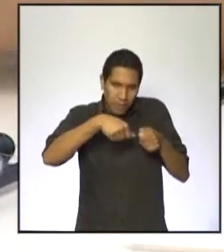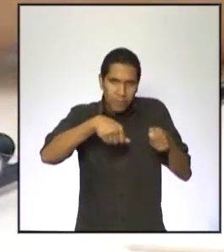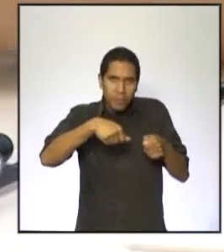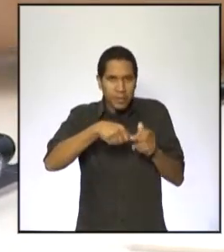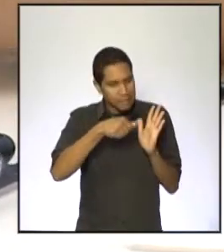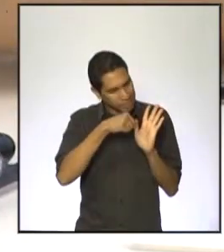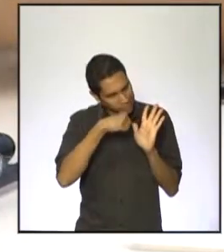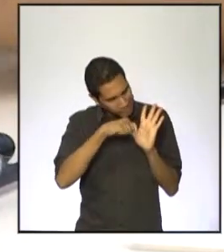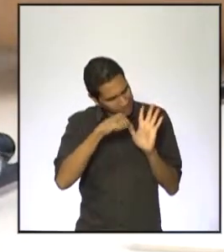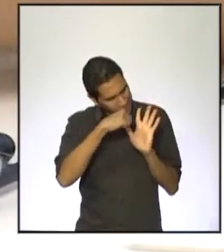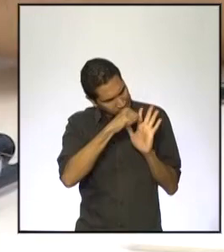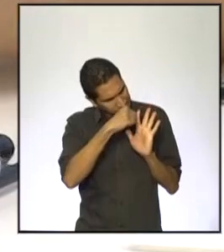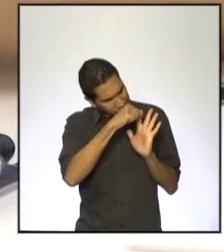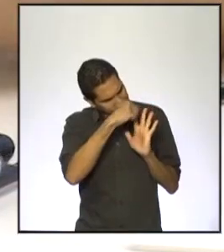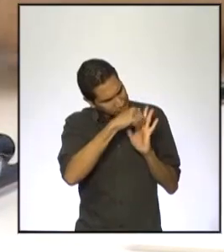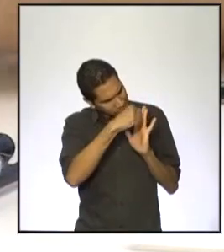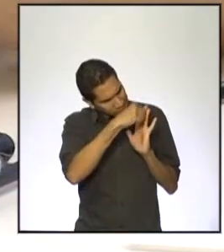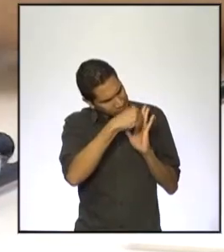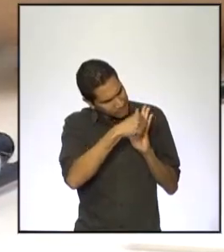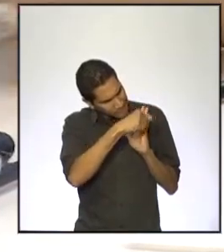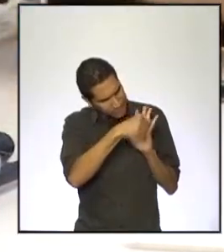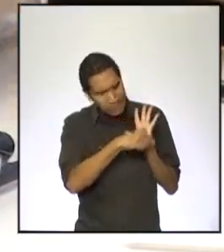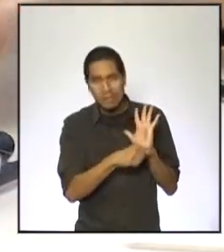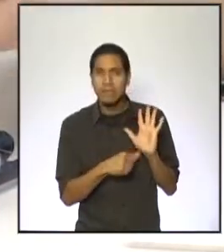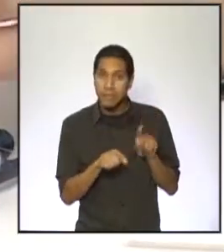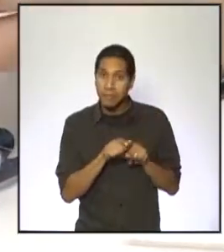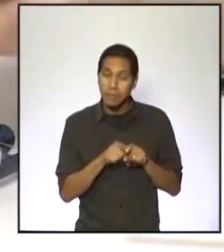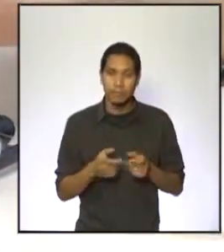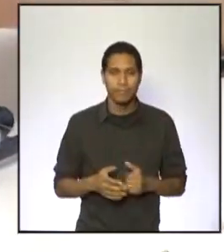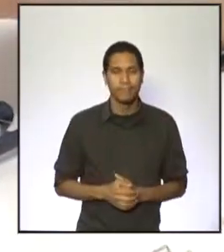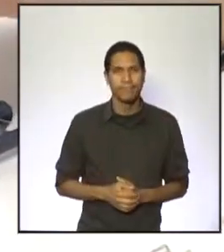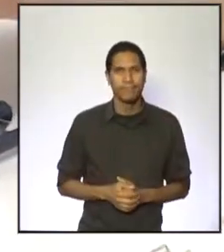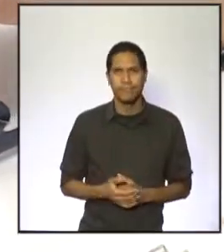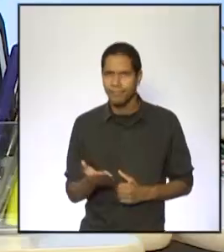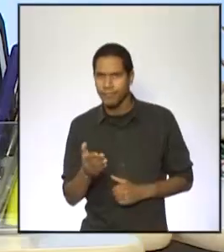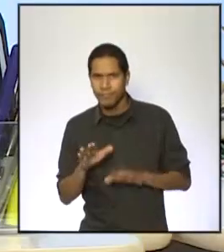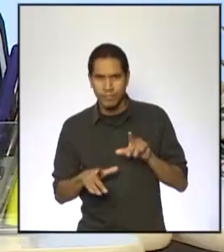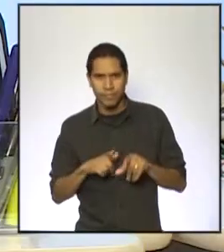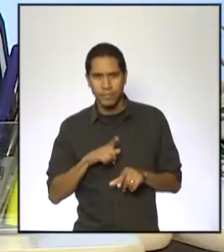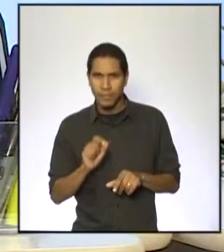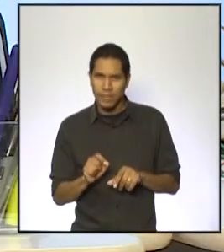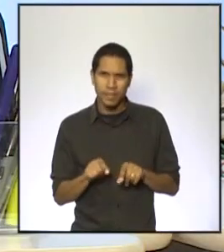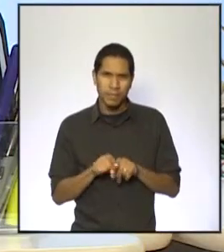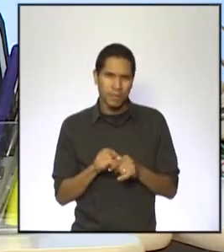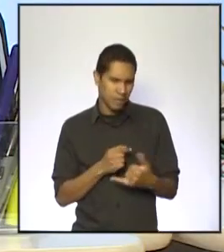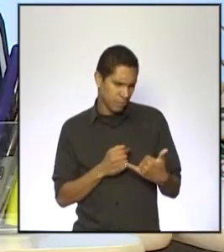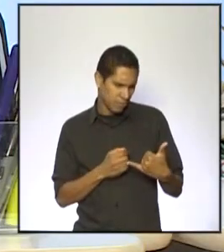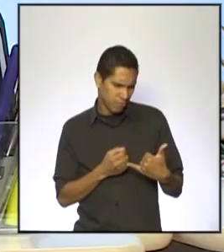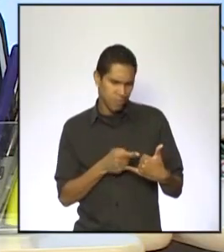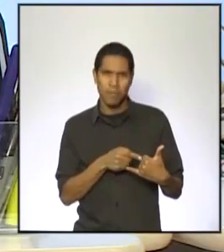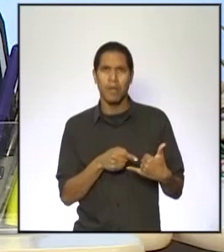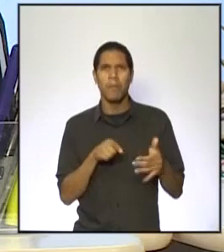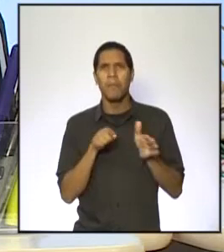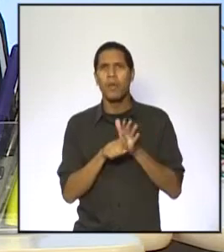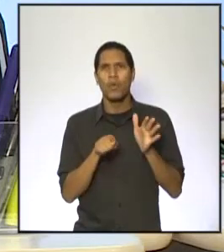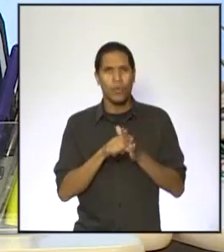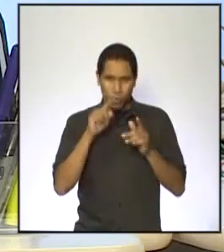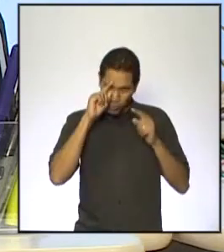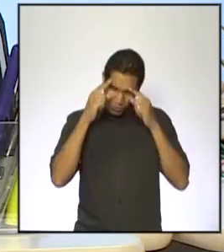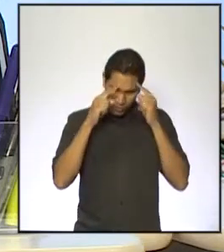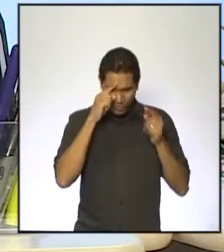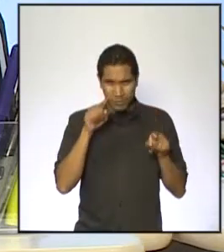E será que temos perguntas aí, alguma dúvida, já que a gente está se aproximando do final da nossa aula e essa é a parte